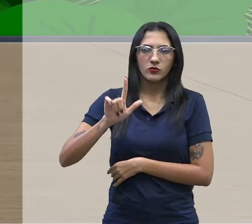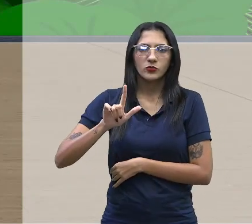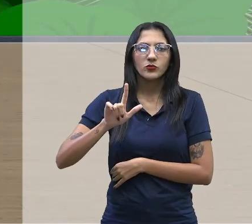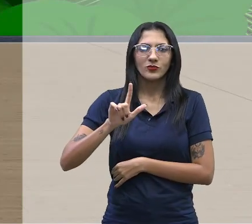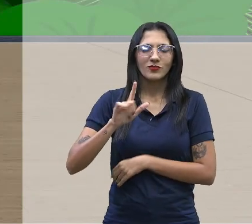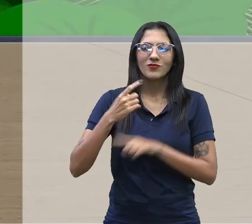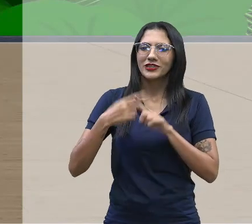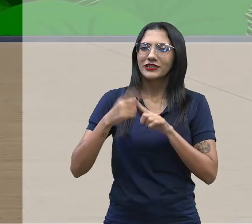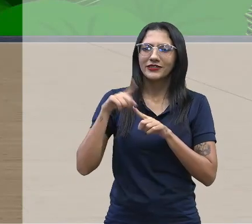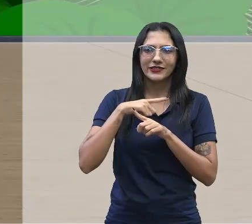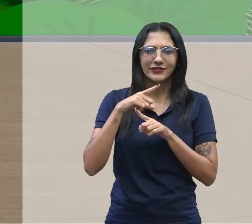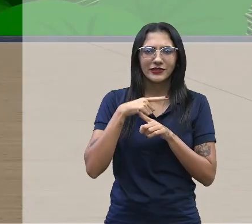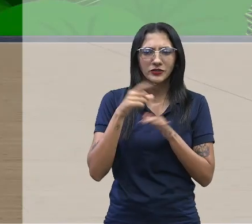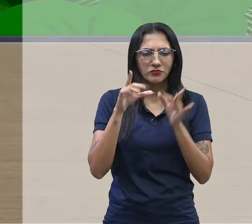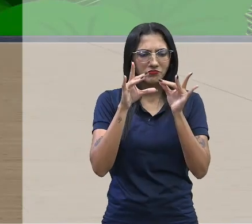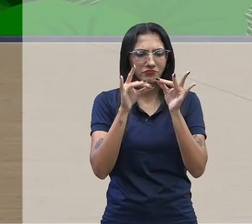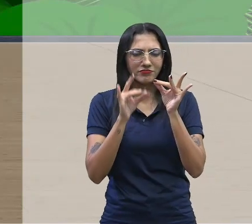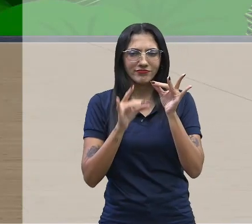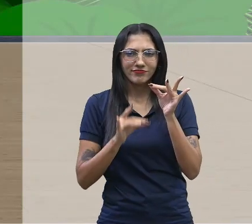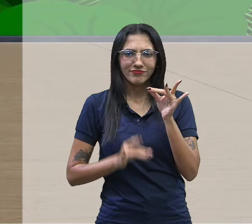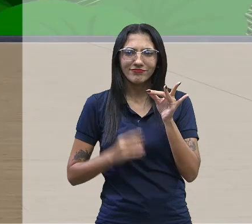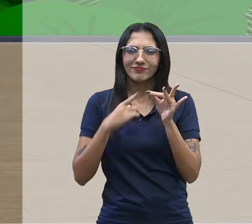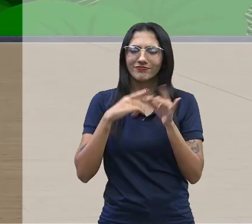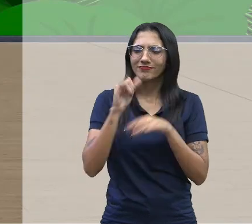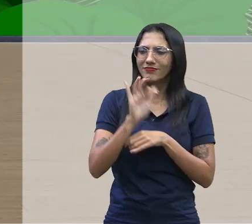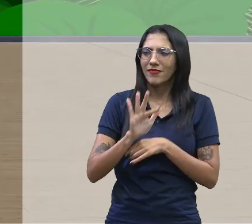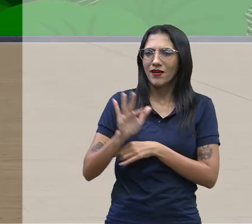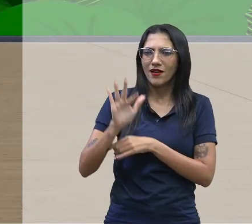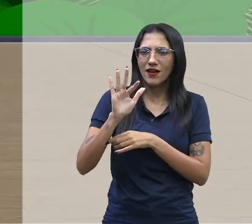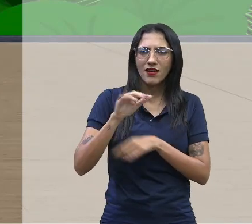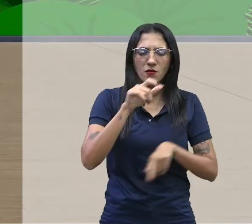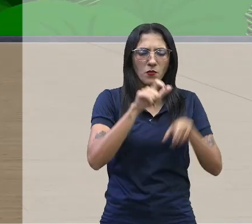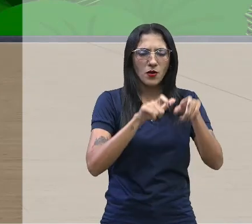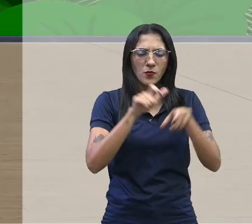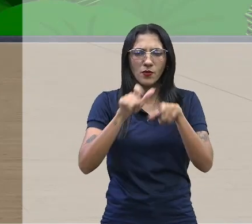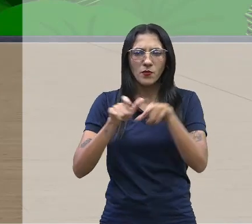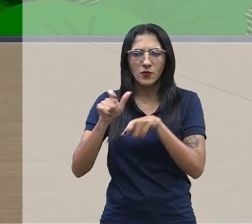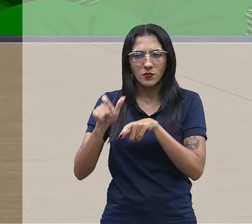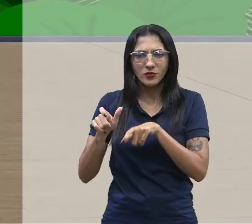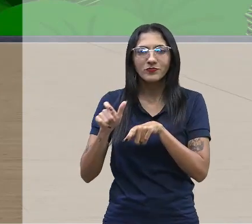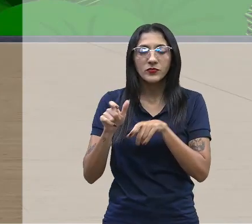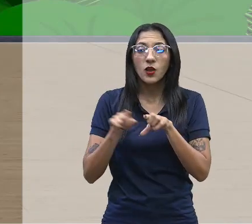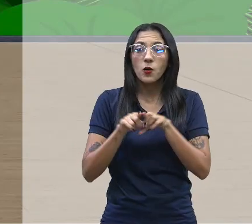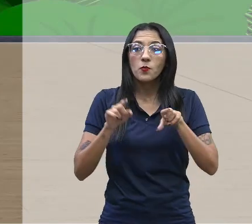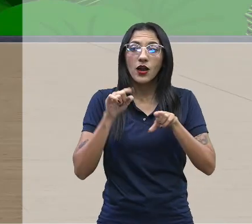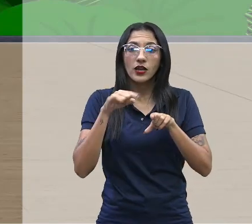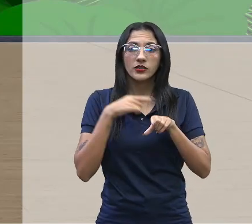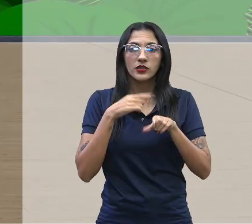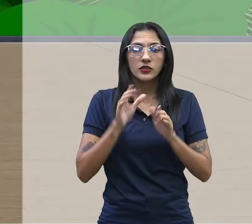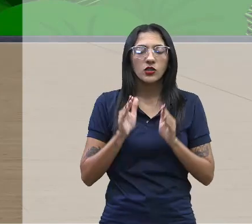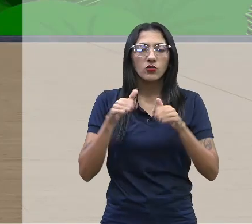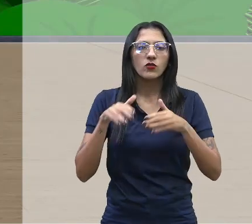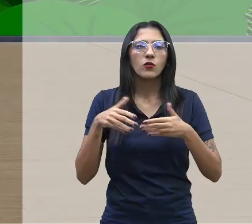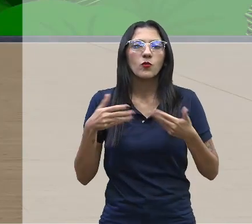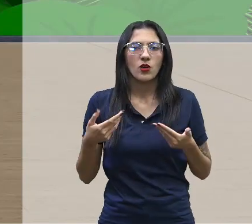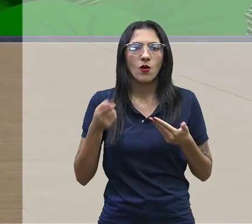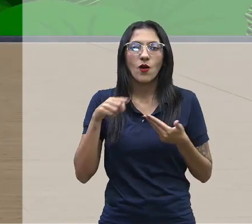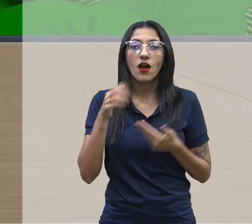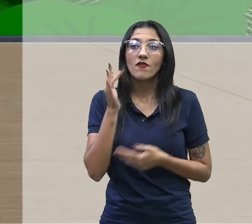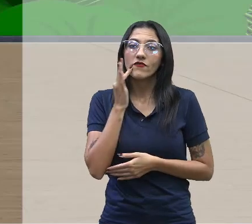né, toda uma ilustração, personagem, mas o foco aí era o